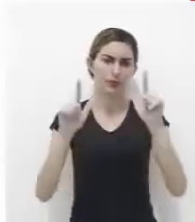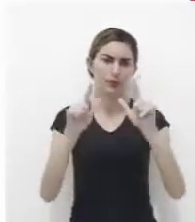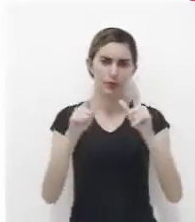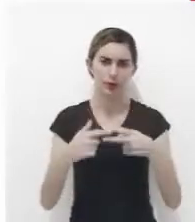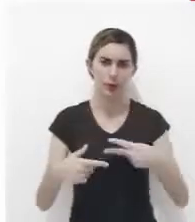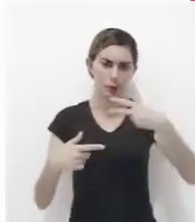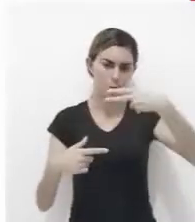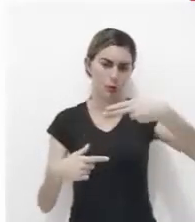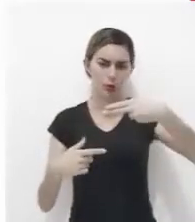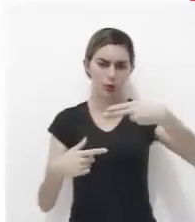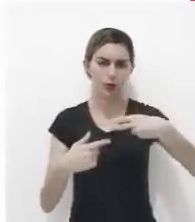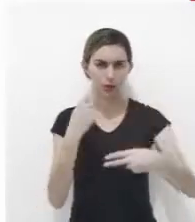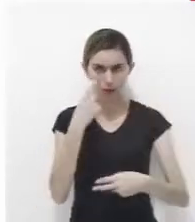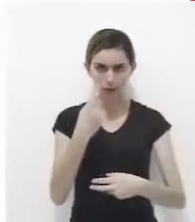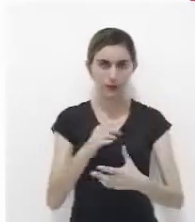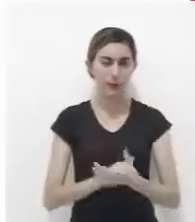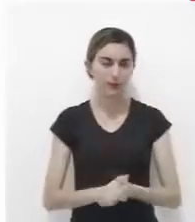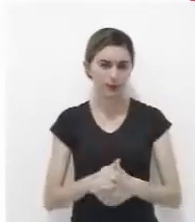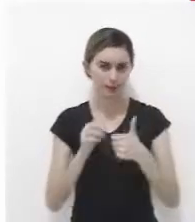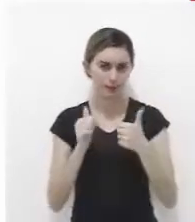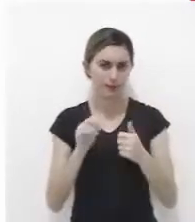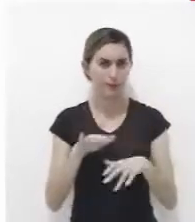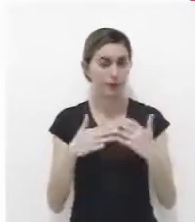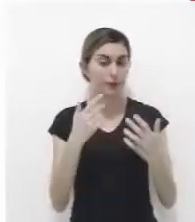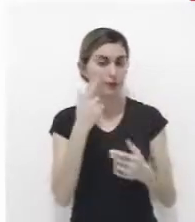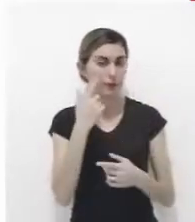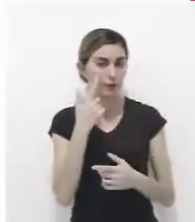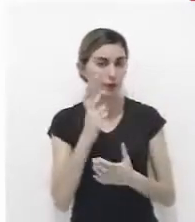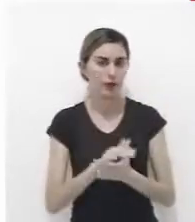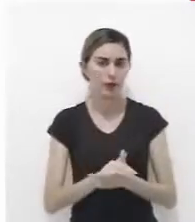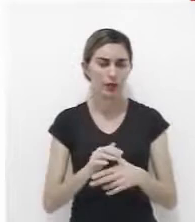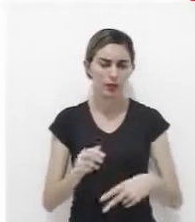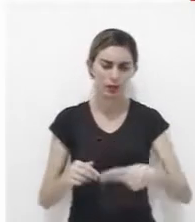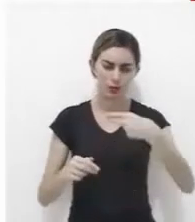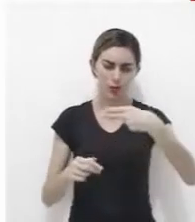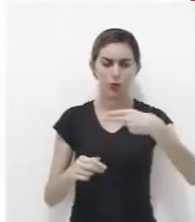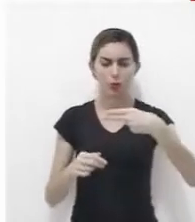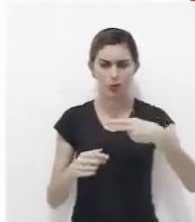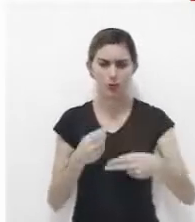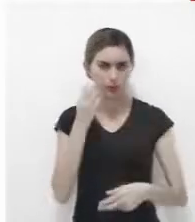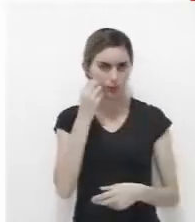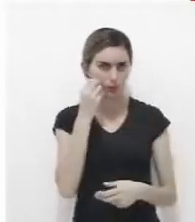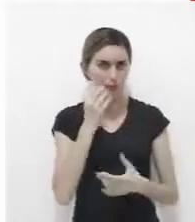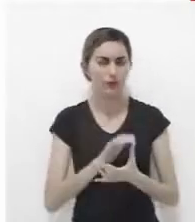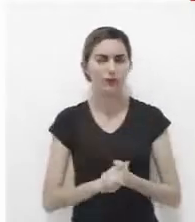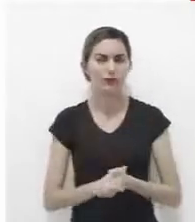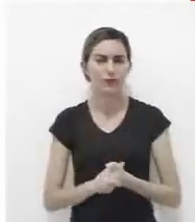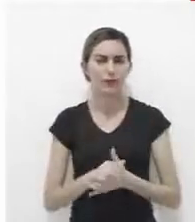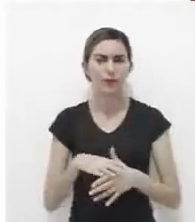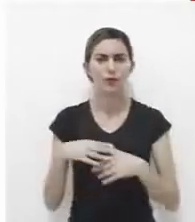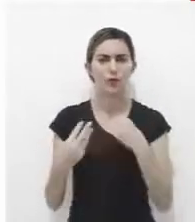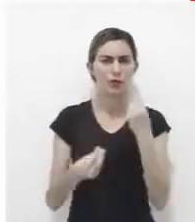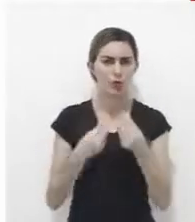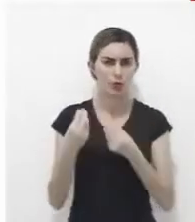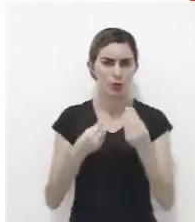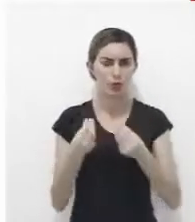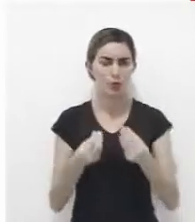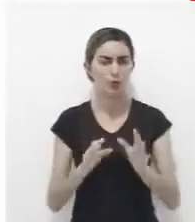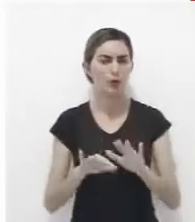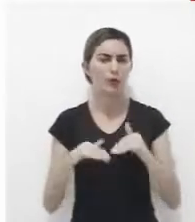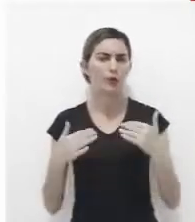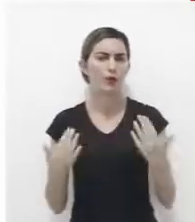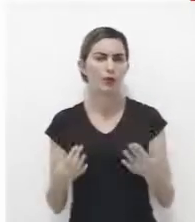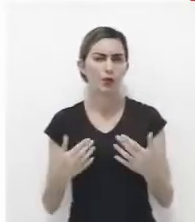vendo aí a igualdade aparecendo aí? Beleza? Então, tá vendo a igualdade ali agora? Veja